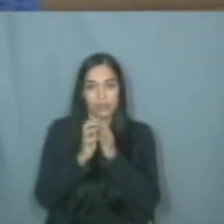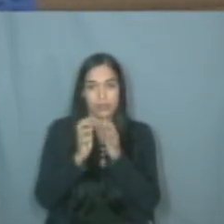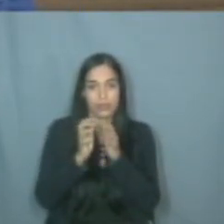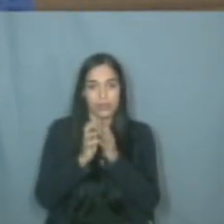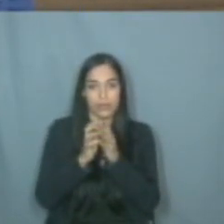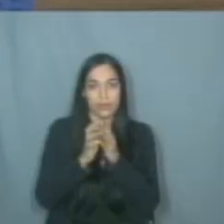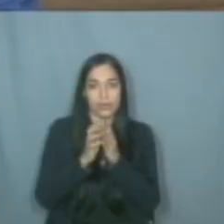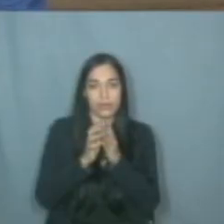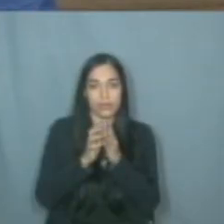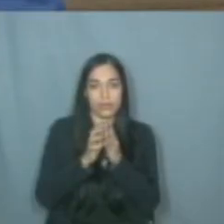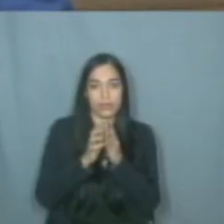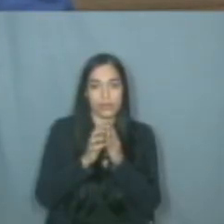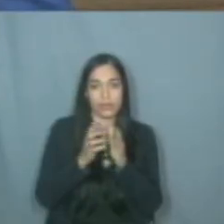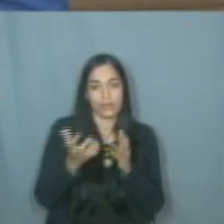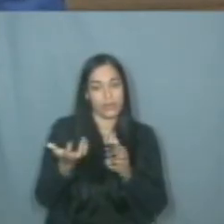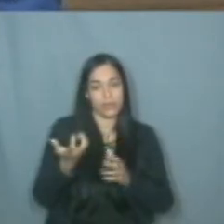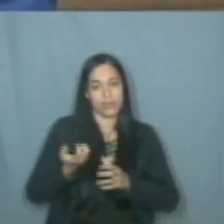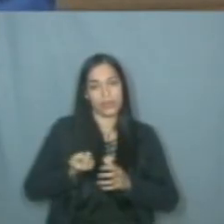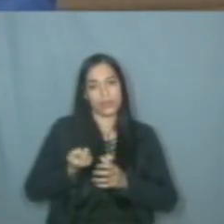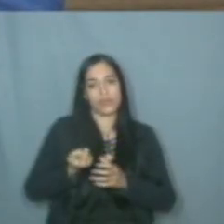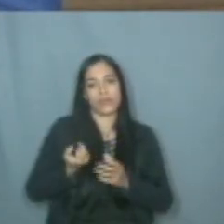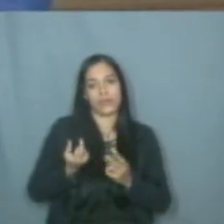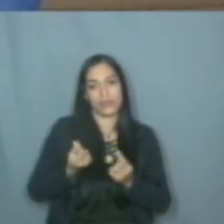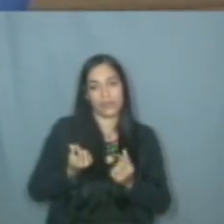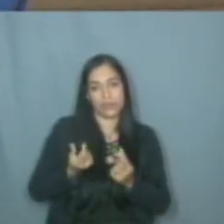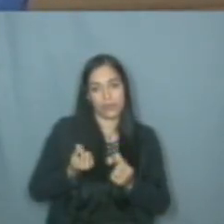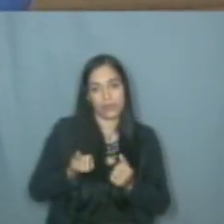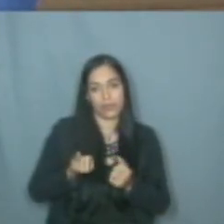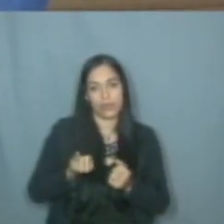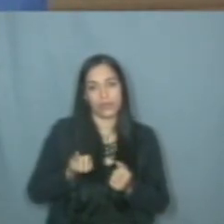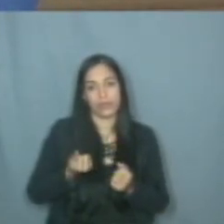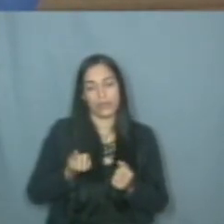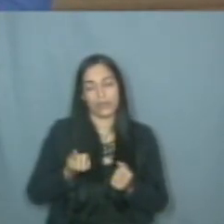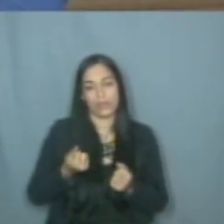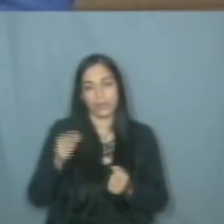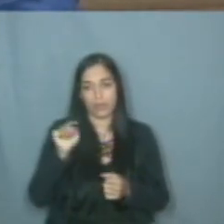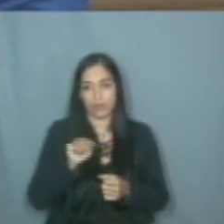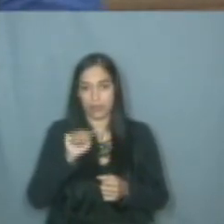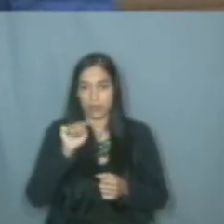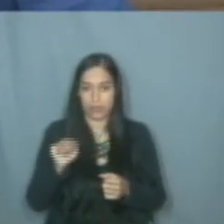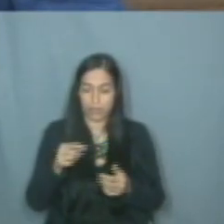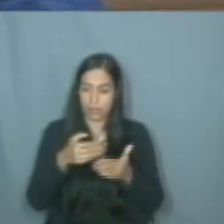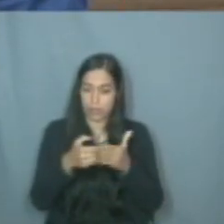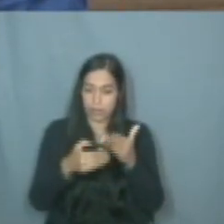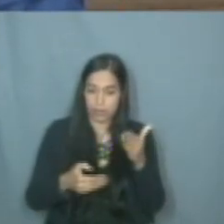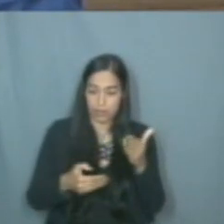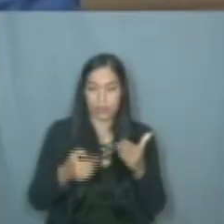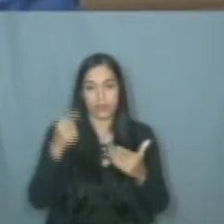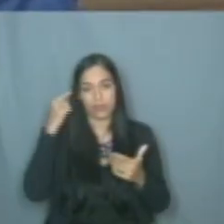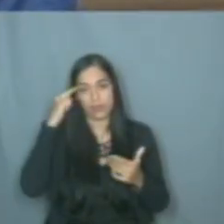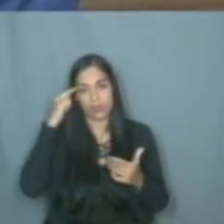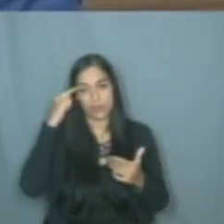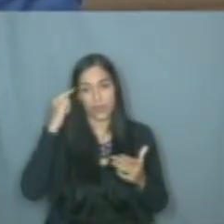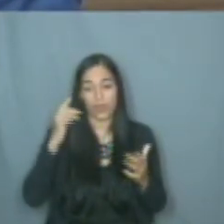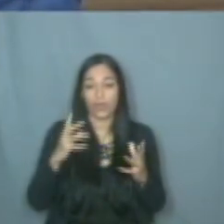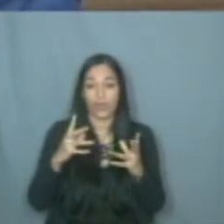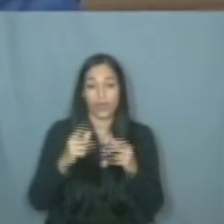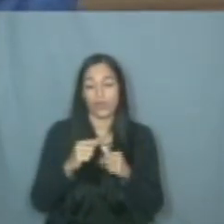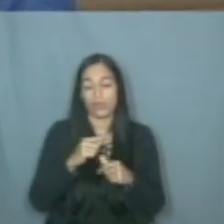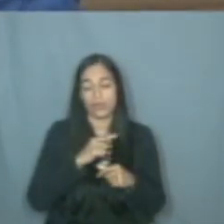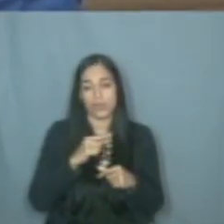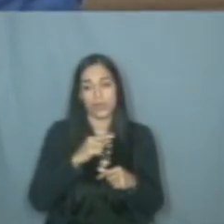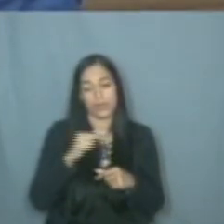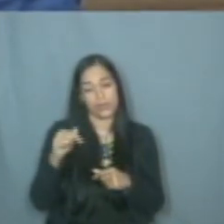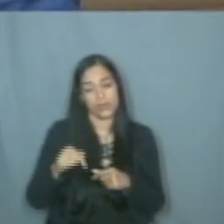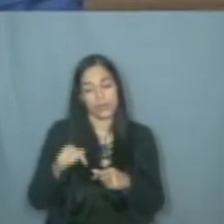Brasil. Não receberam as taxas de rescisão. Então, assim, só para tirar as dúvidas que todo mundo tinha aqui.